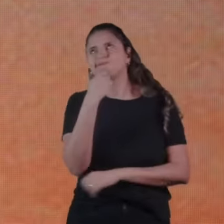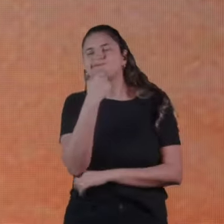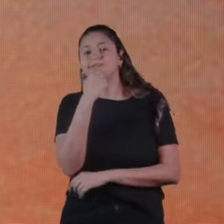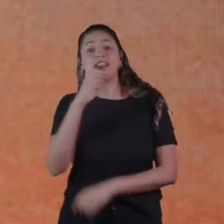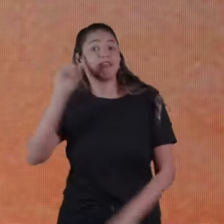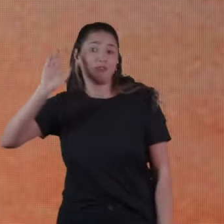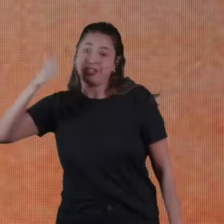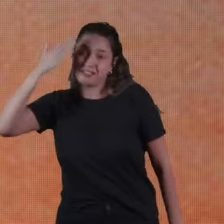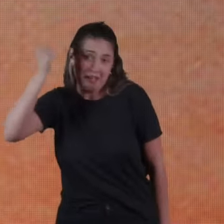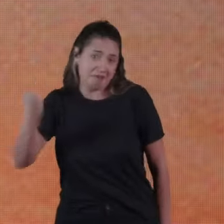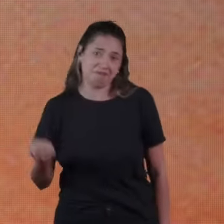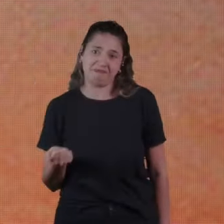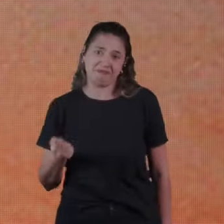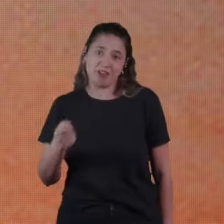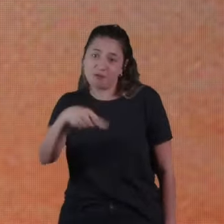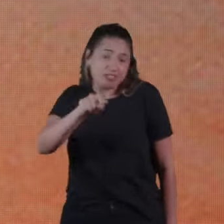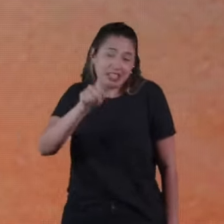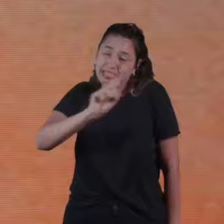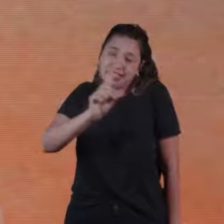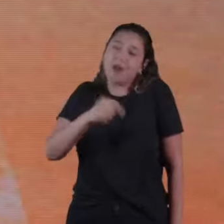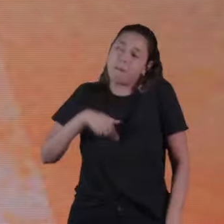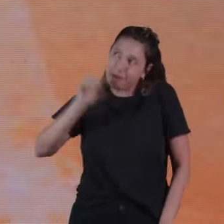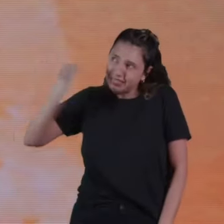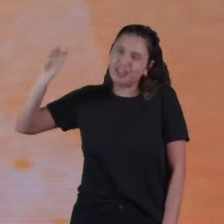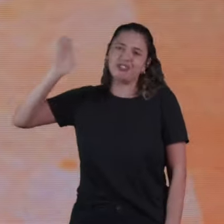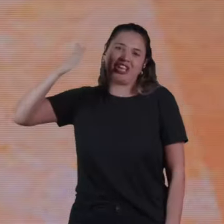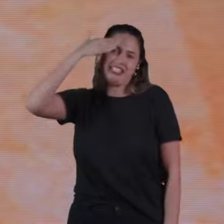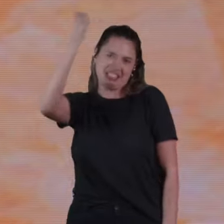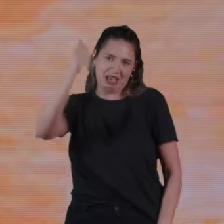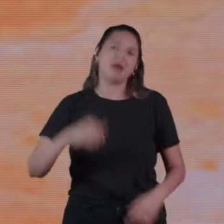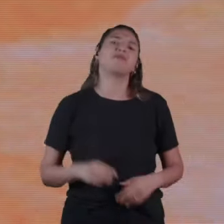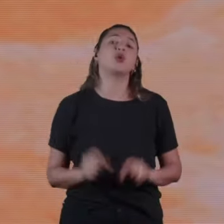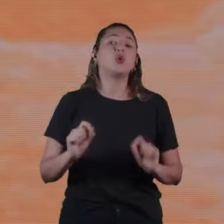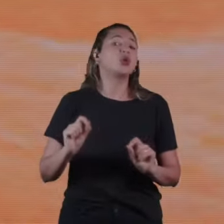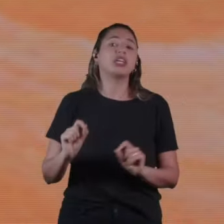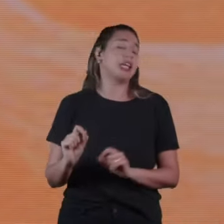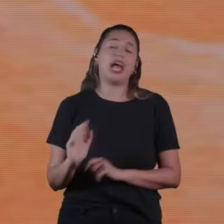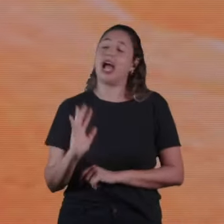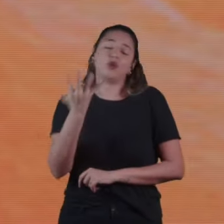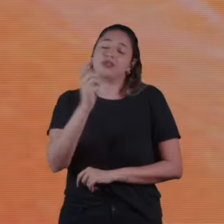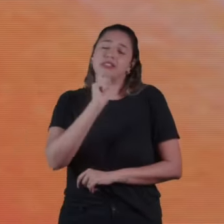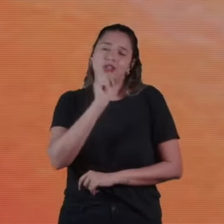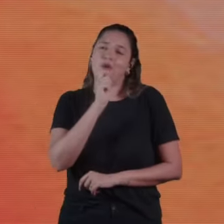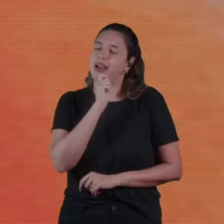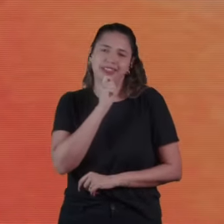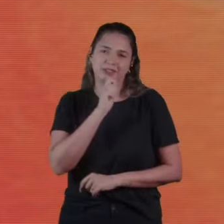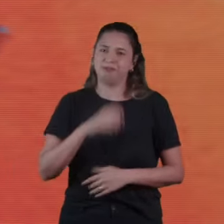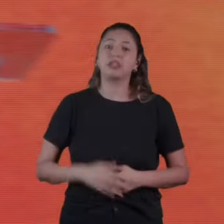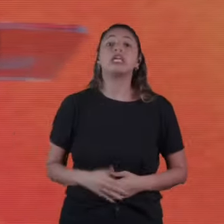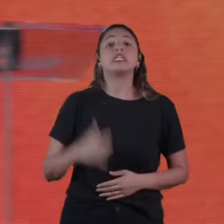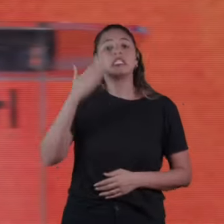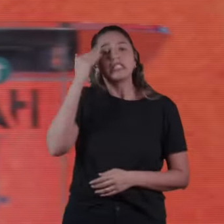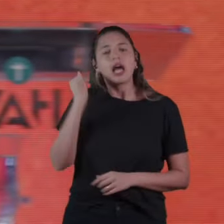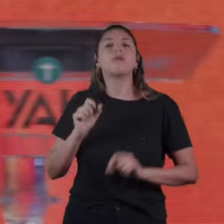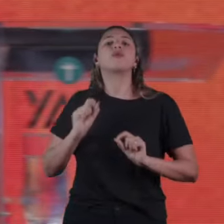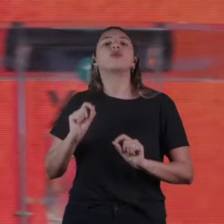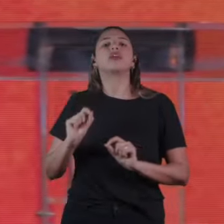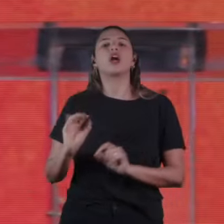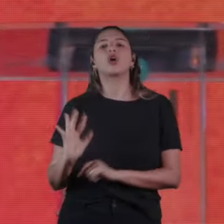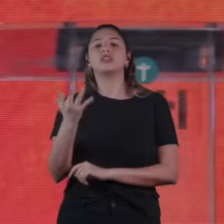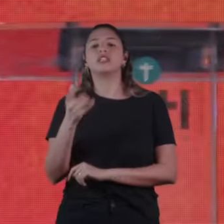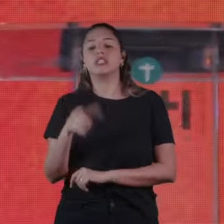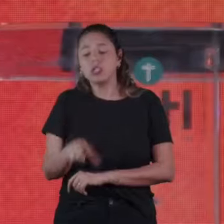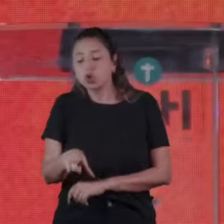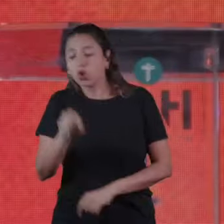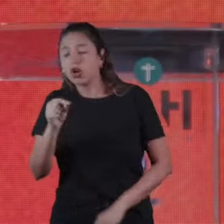Deus sabe. Deus sabe até o que não aconteceu. Deus sabe como seria se você tivesse seguido tal caminho.